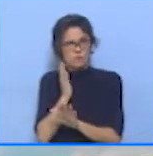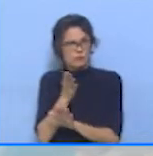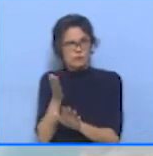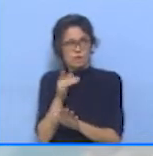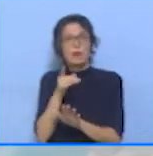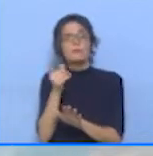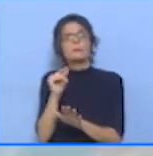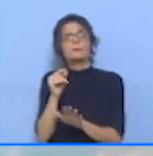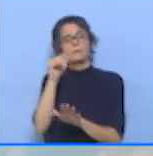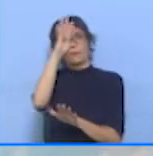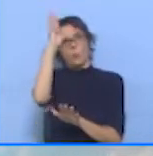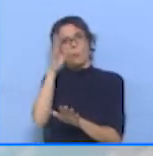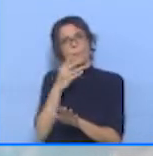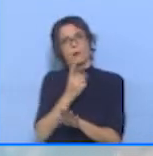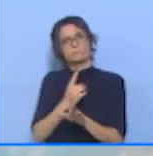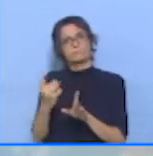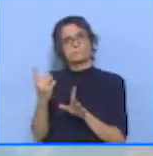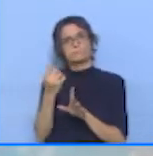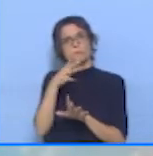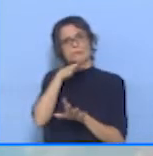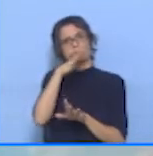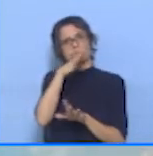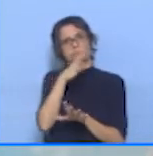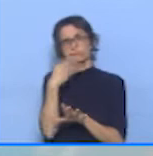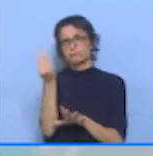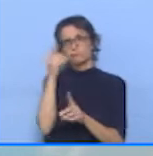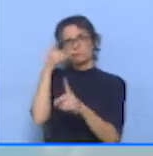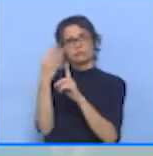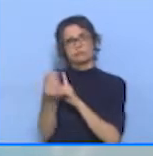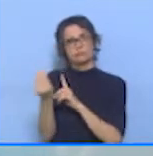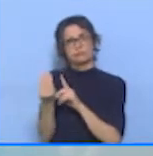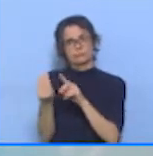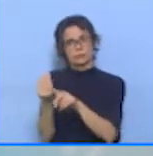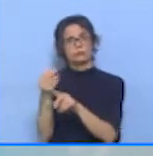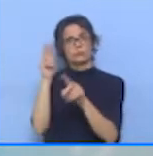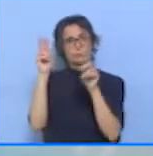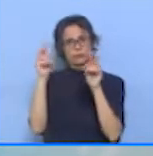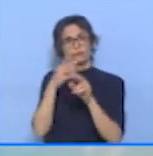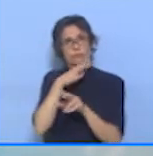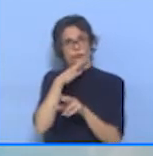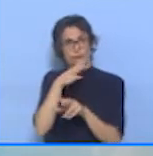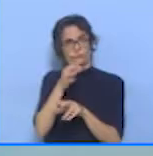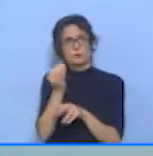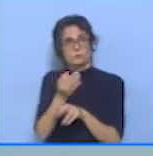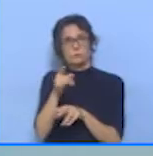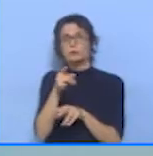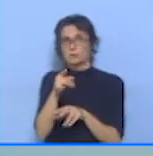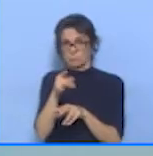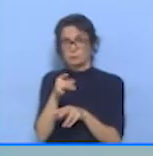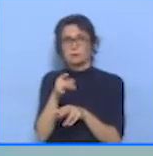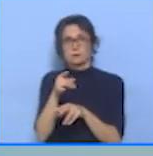Papa mencionou, e foi sem dúvida um elemento importante nas Jornadas Mundiais da